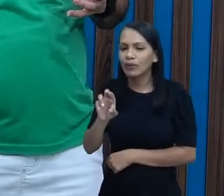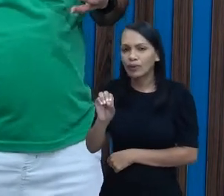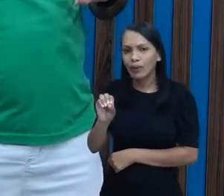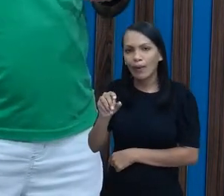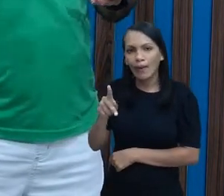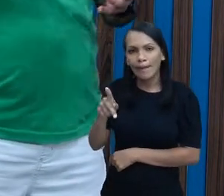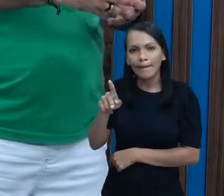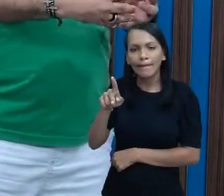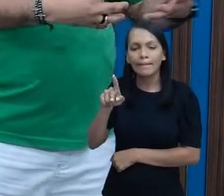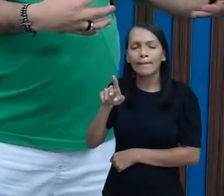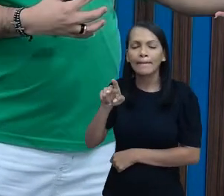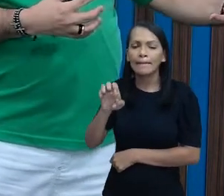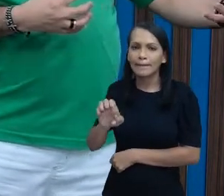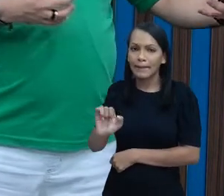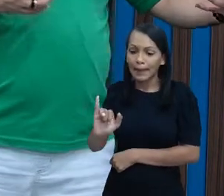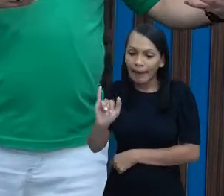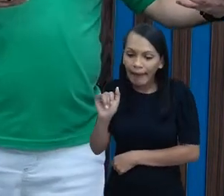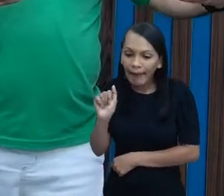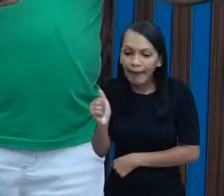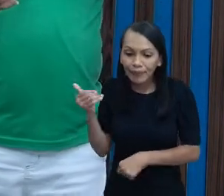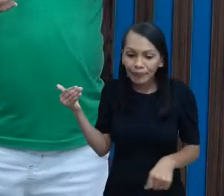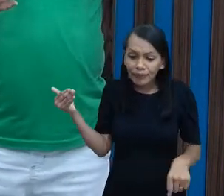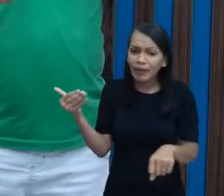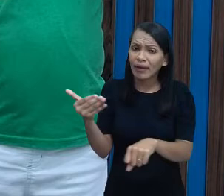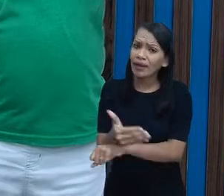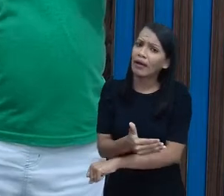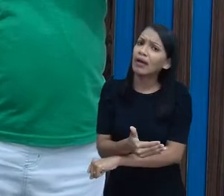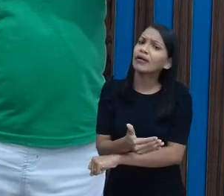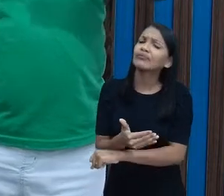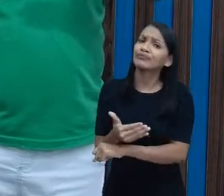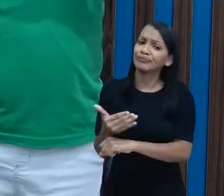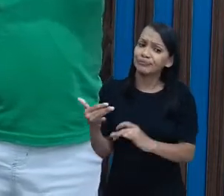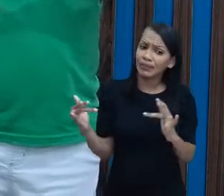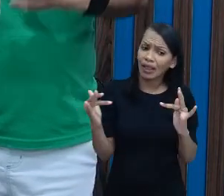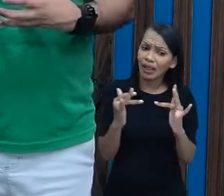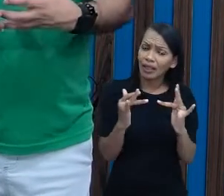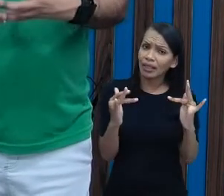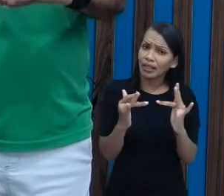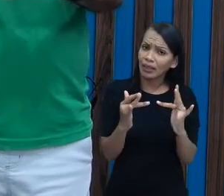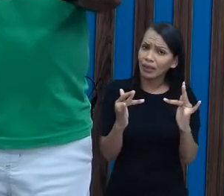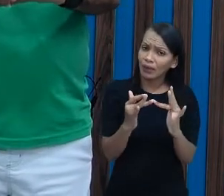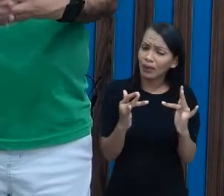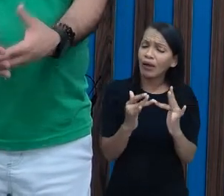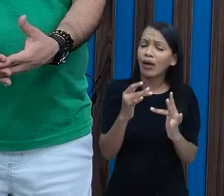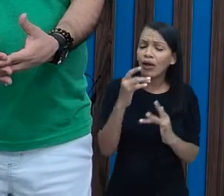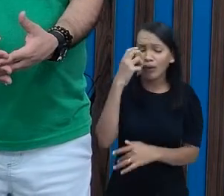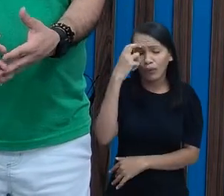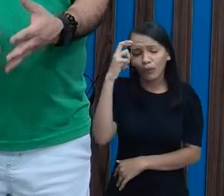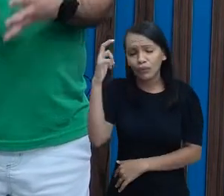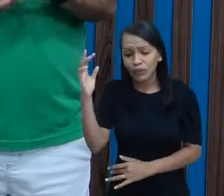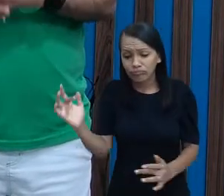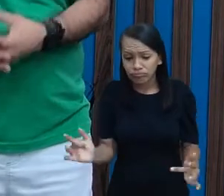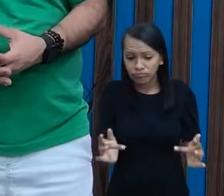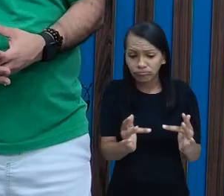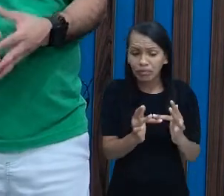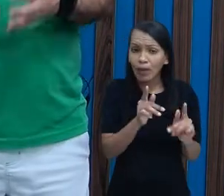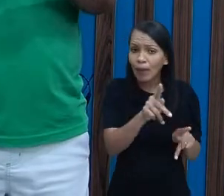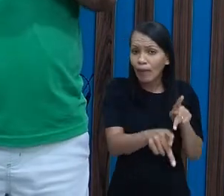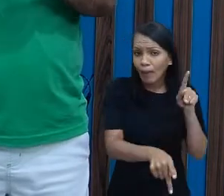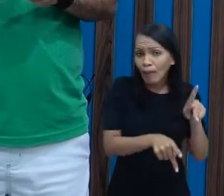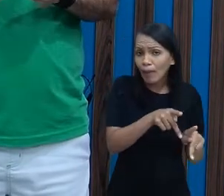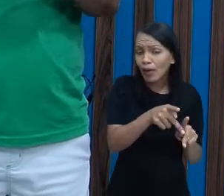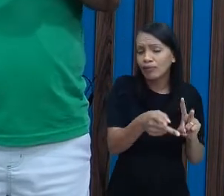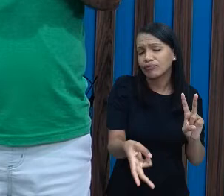europeu invasor, ela vai entrar em contato com a cultura do indígena, povo, né, originário